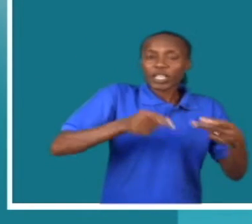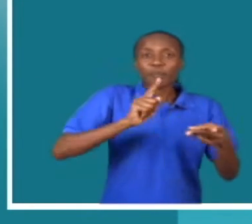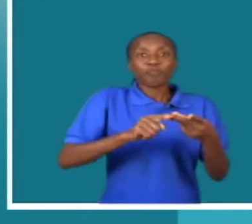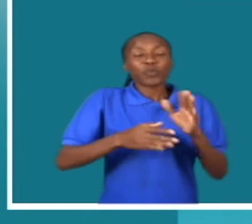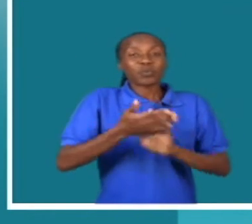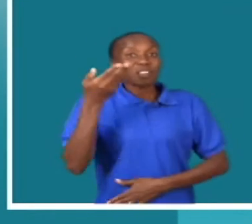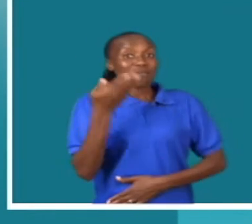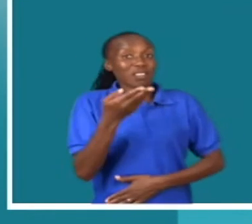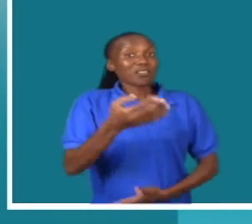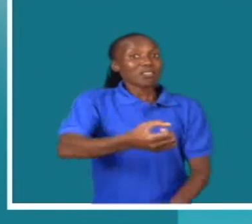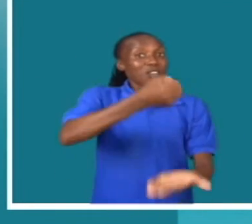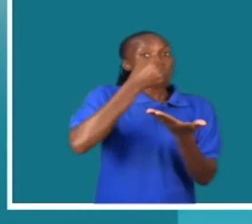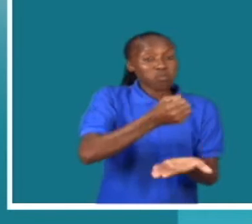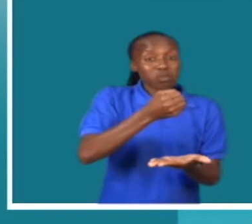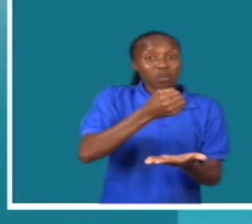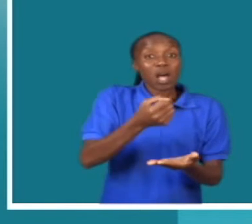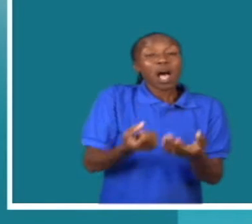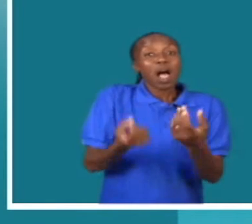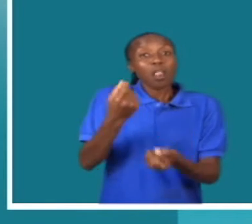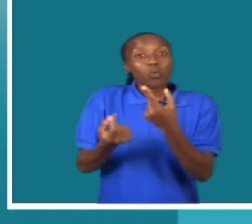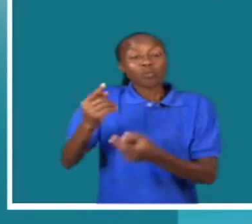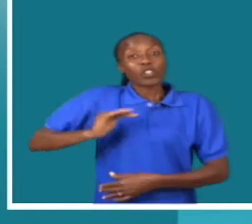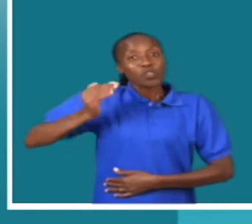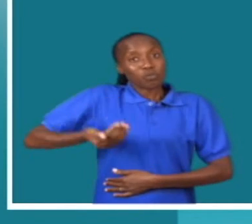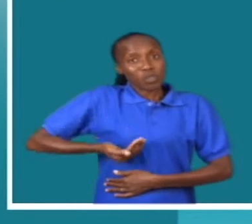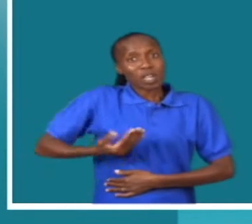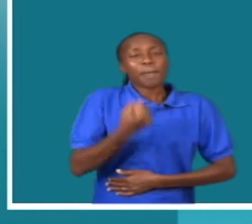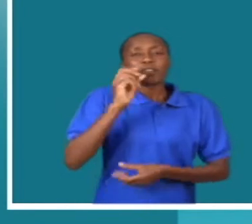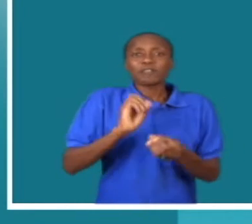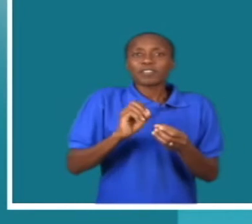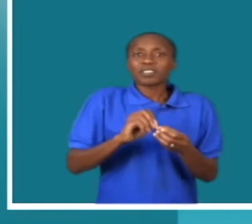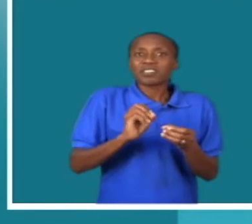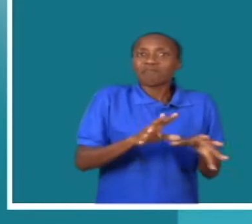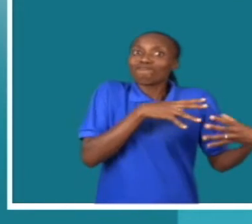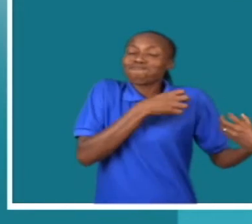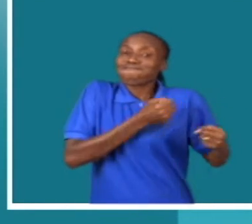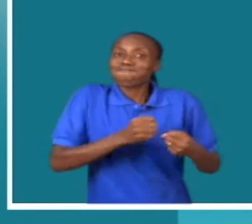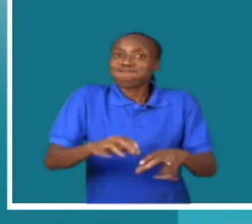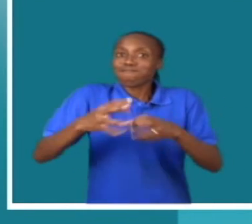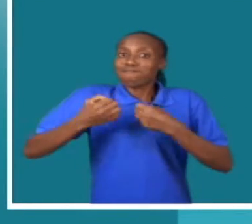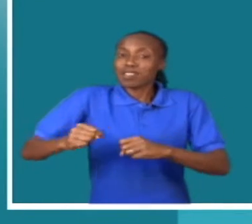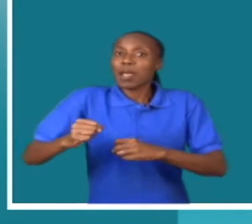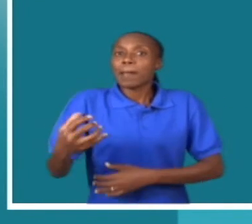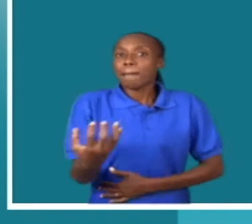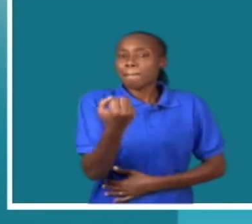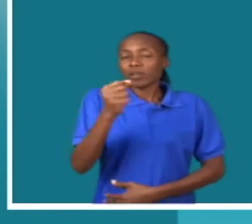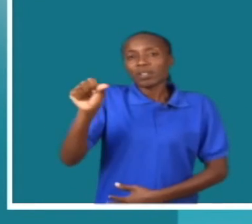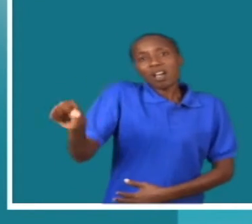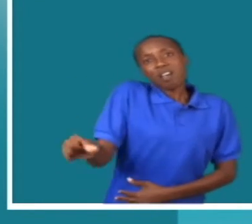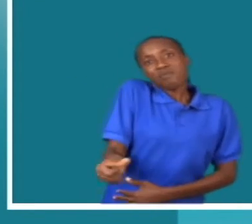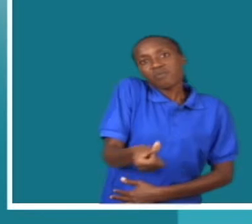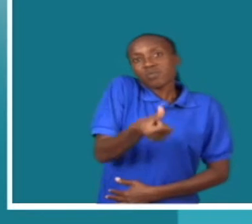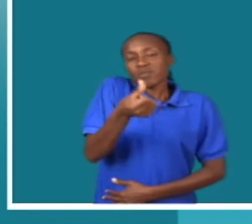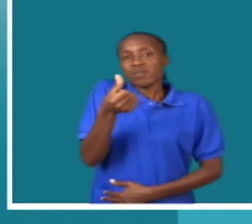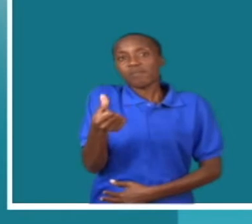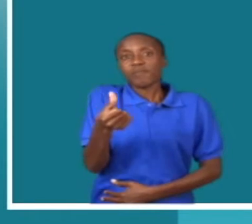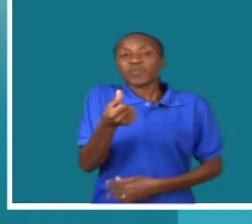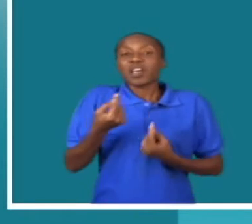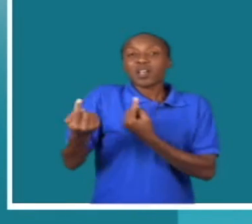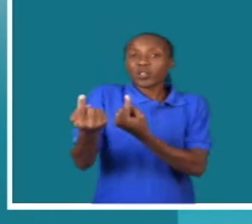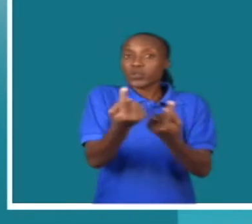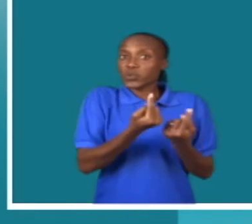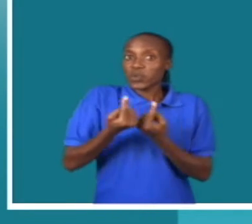desse fundo que algumas mulheres vão poder fazer algumas atividades para poder melhorar a sua situação.